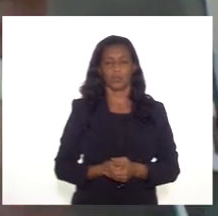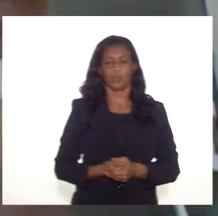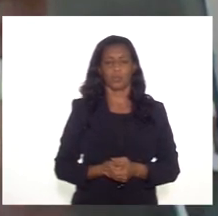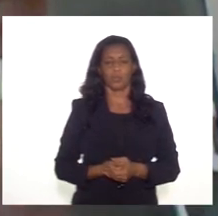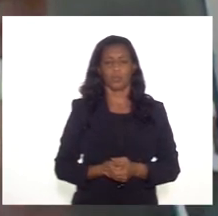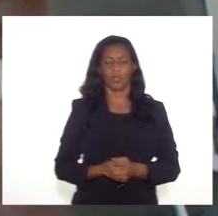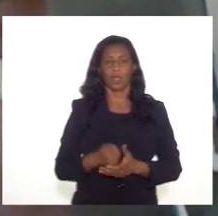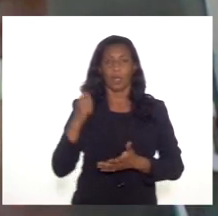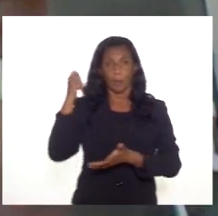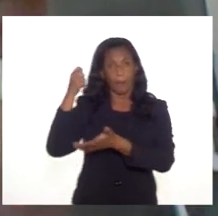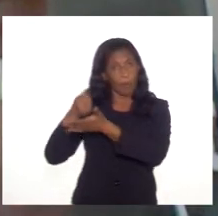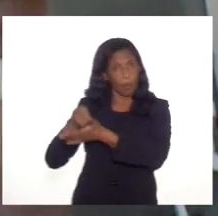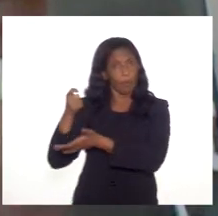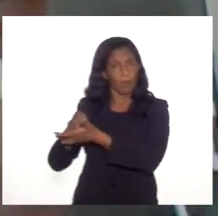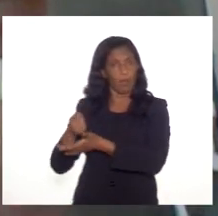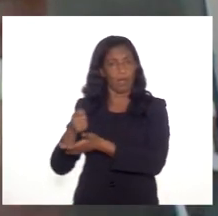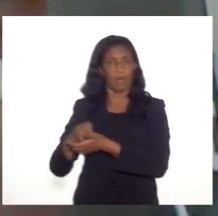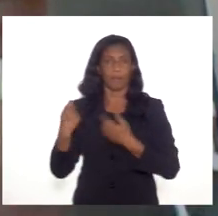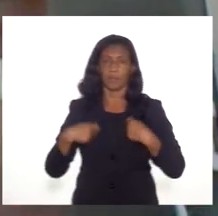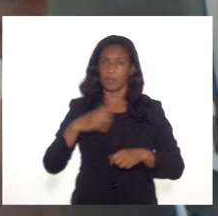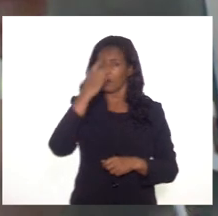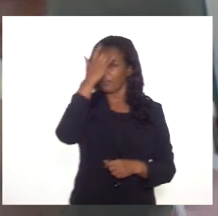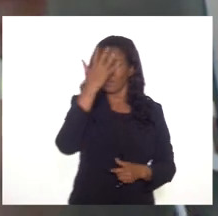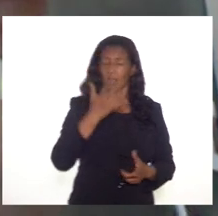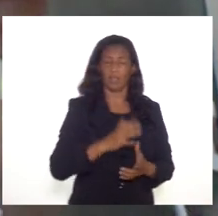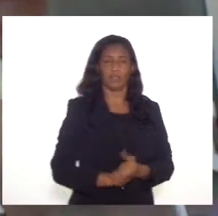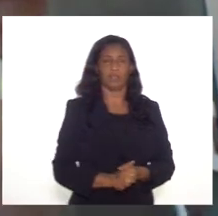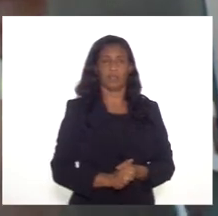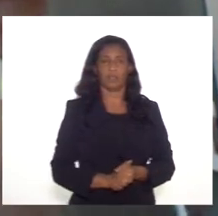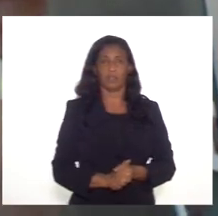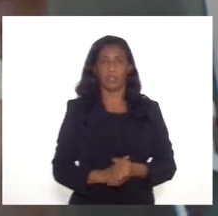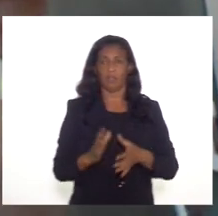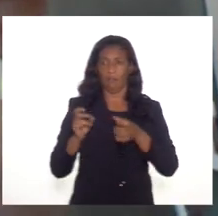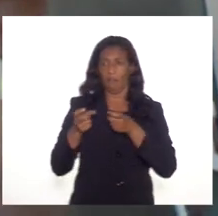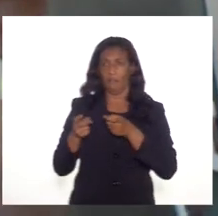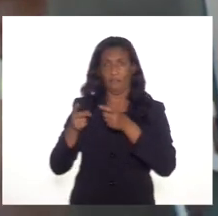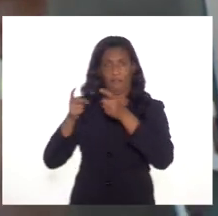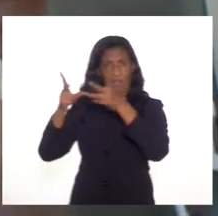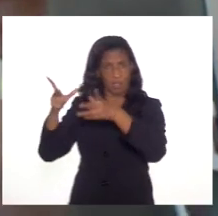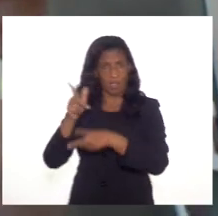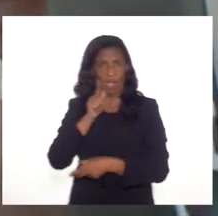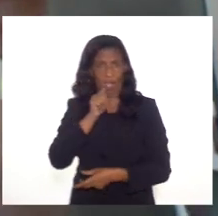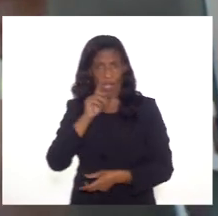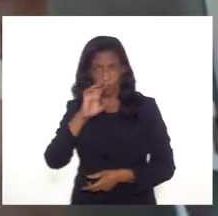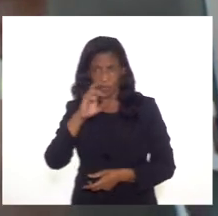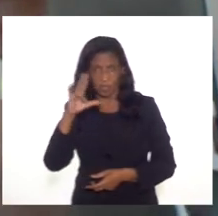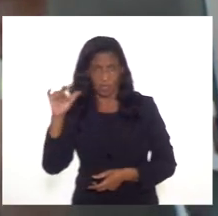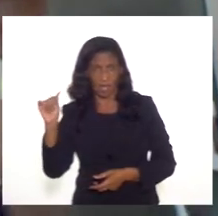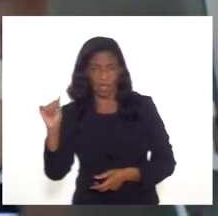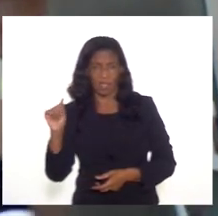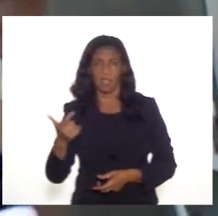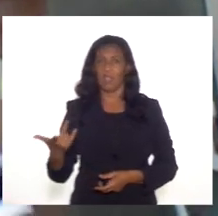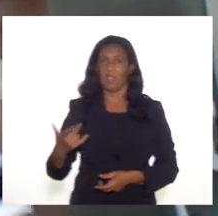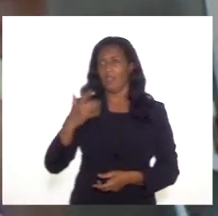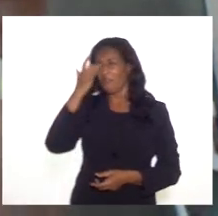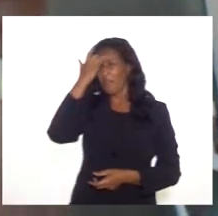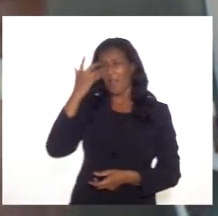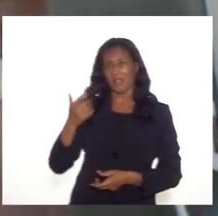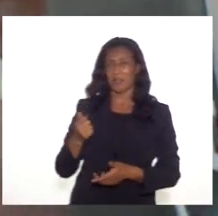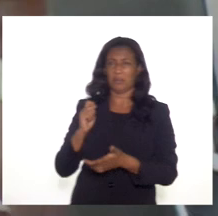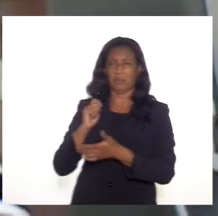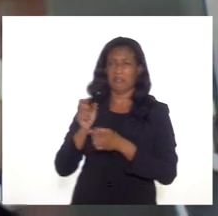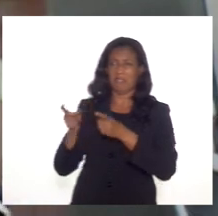devedores desse Estado para cobrar deles. Agora é fácil, privatizar a CEDA é mais fácil do que cobrar dos dez maiores devedores desse Estado.